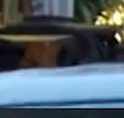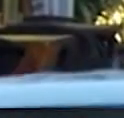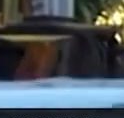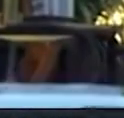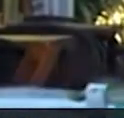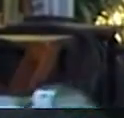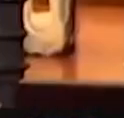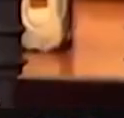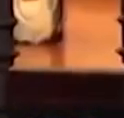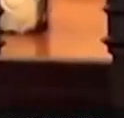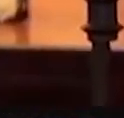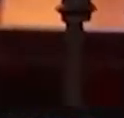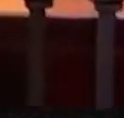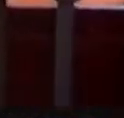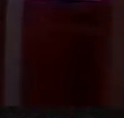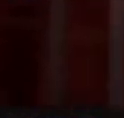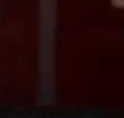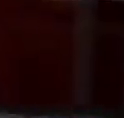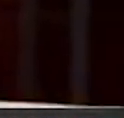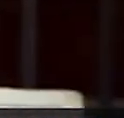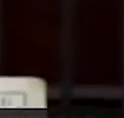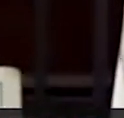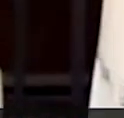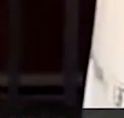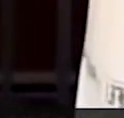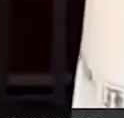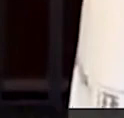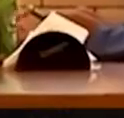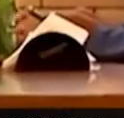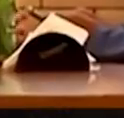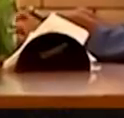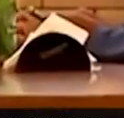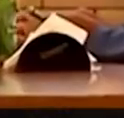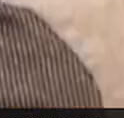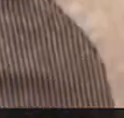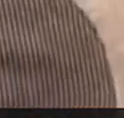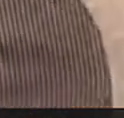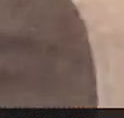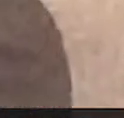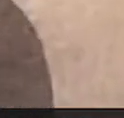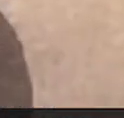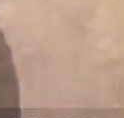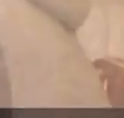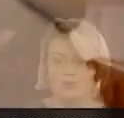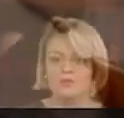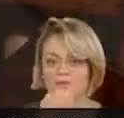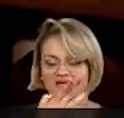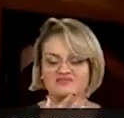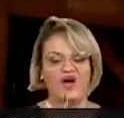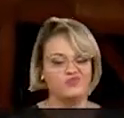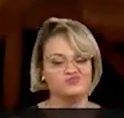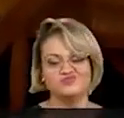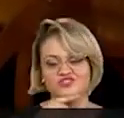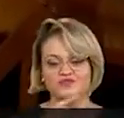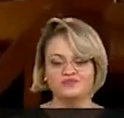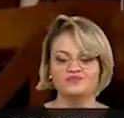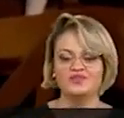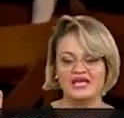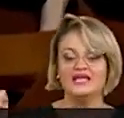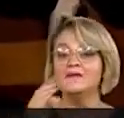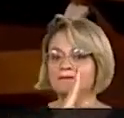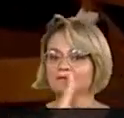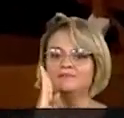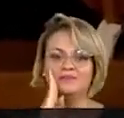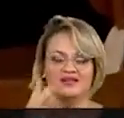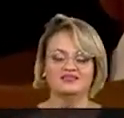a situação desses comerciantes. Tanto é que alguns estabelecimentos fecharam as portas. Humberto é dono de um bar